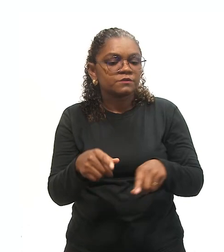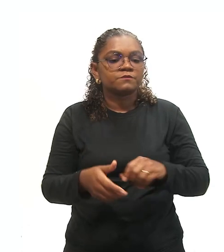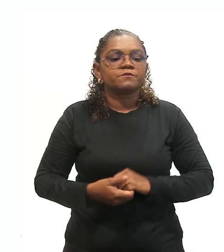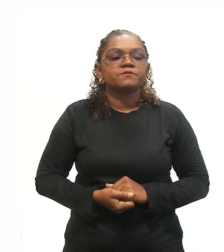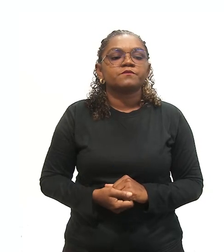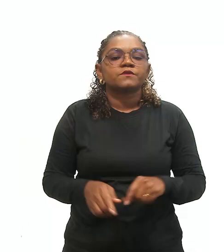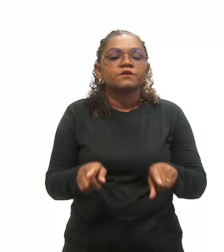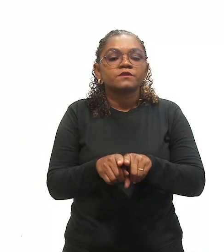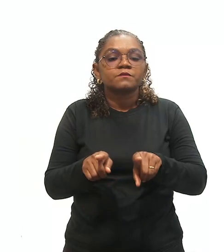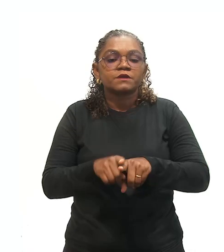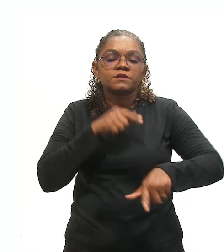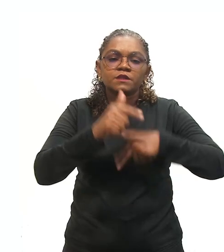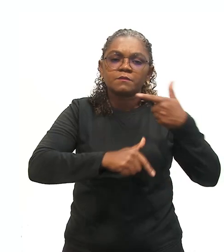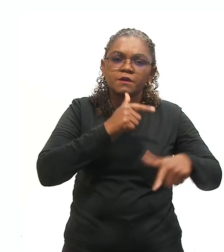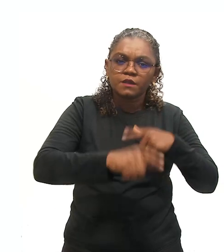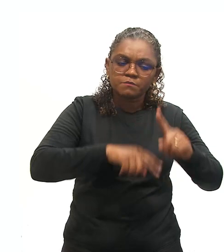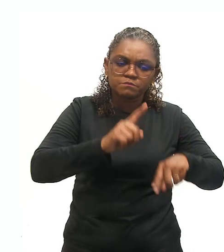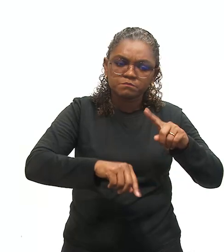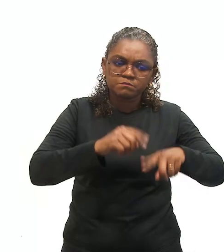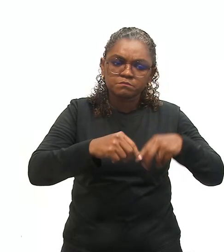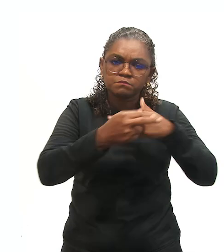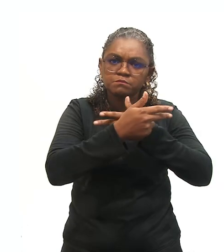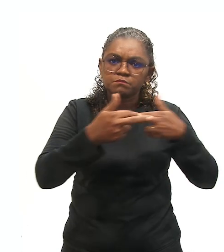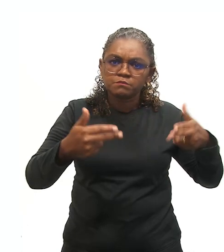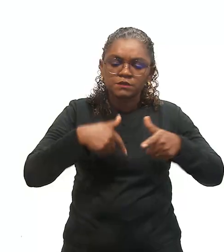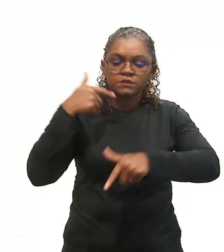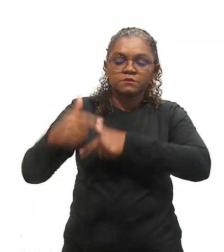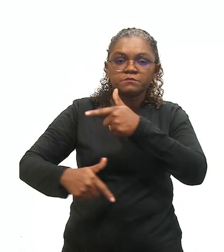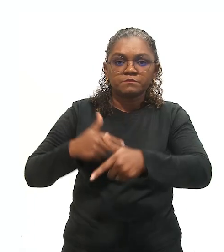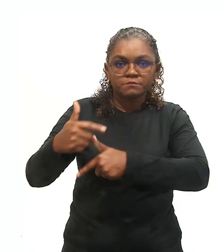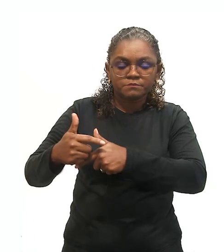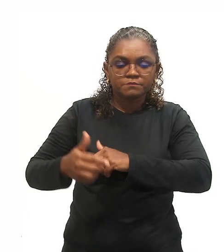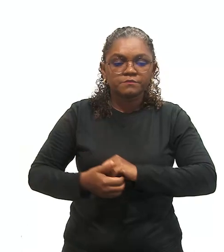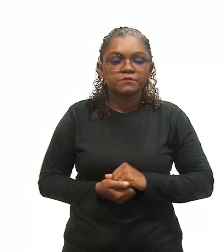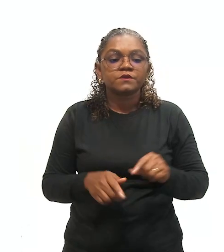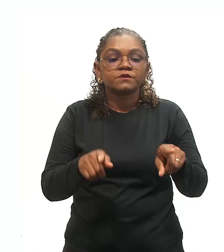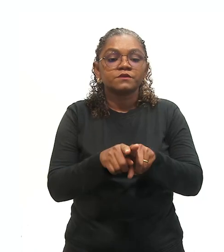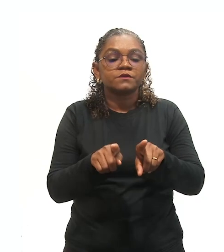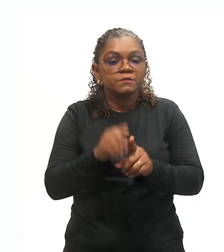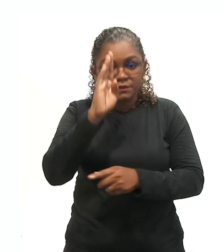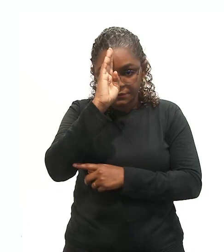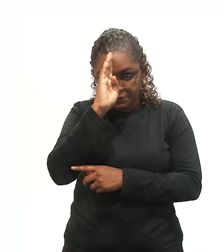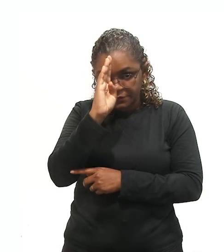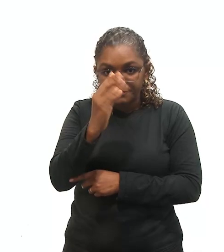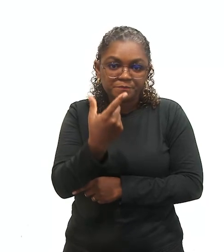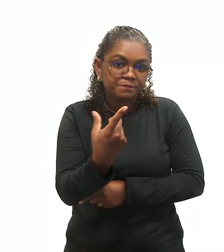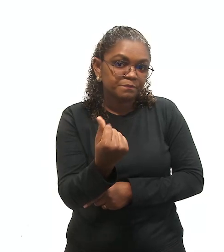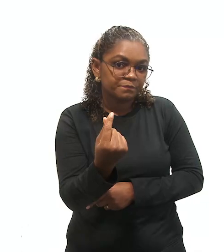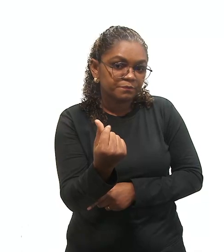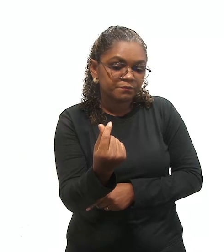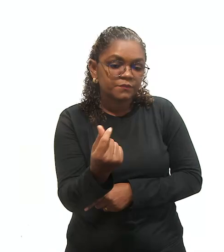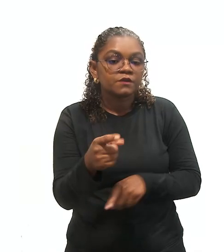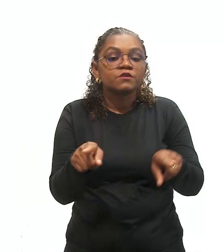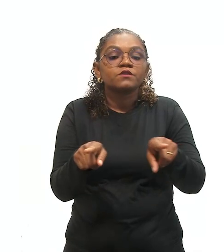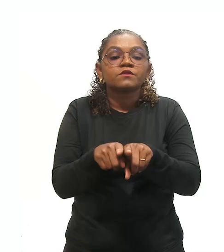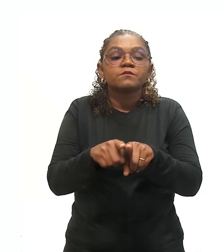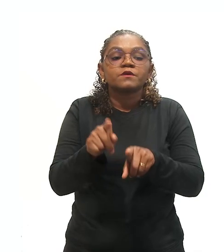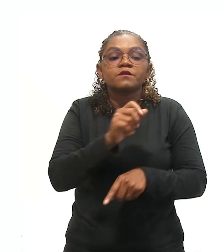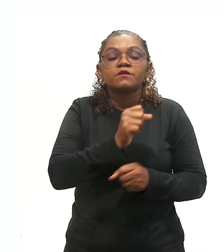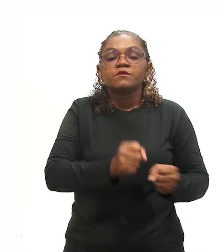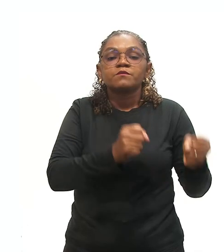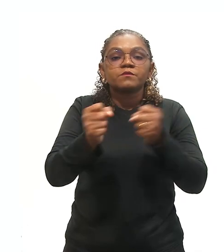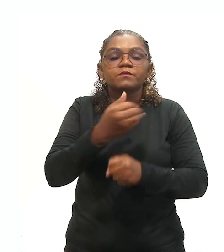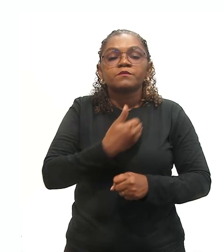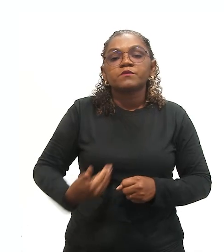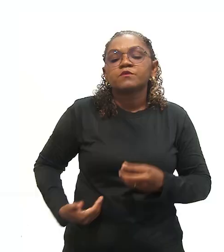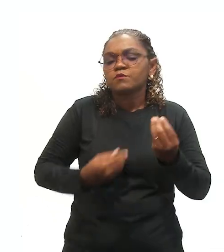moeda, e sobre a sociedade e o trade-off que ela enfrenta no curto prazo entre a inflação e o desemprego. Por fim,